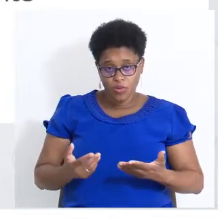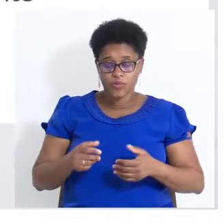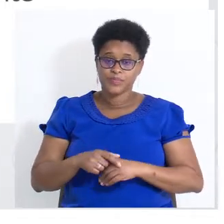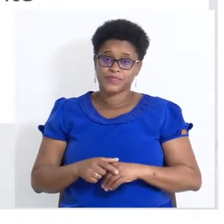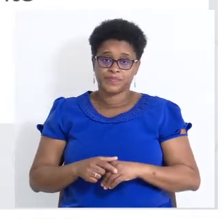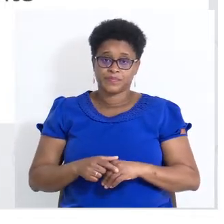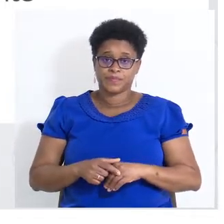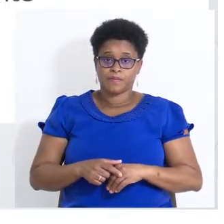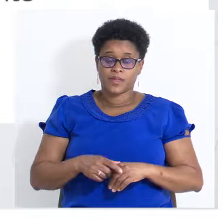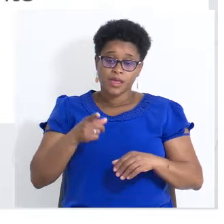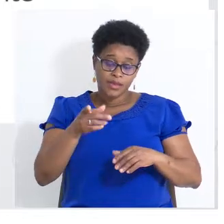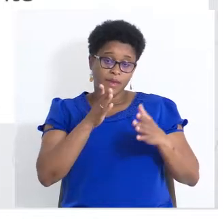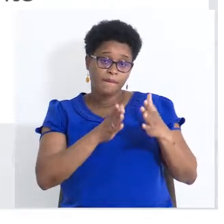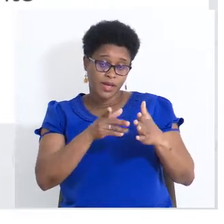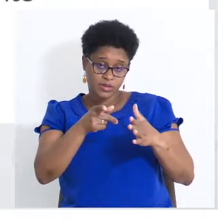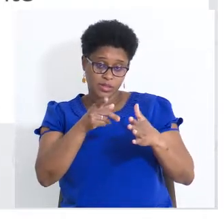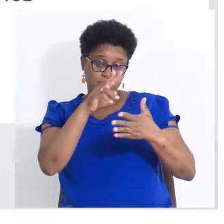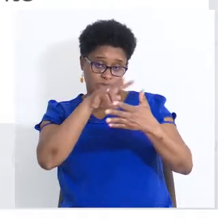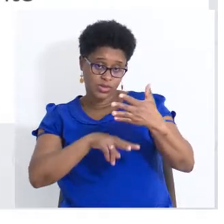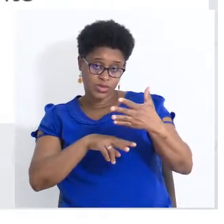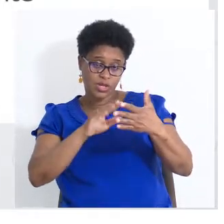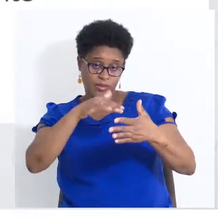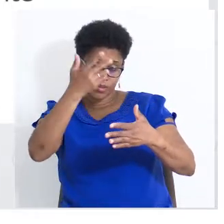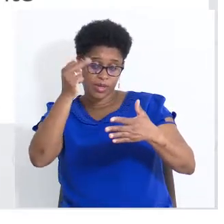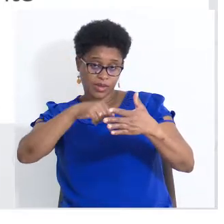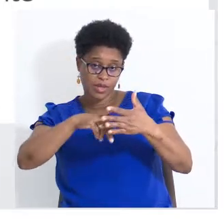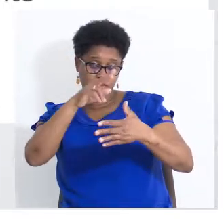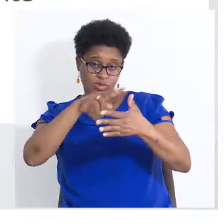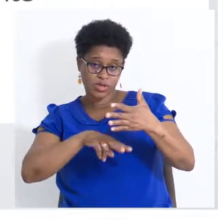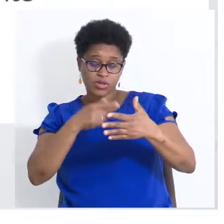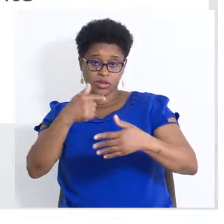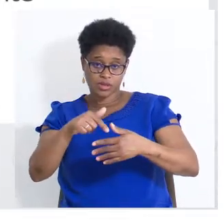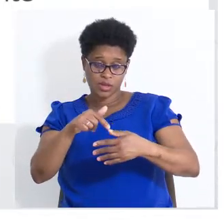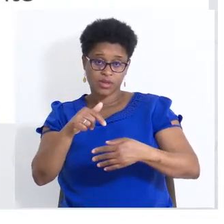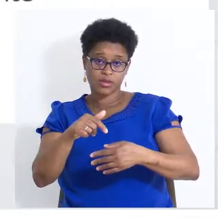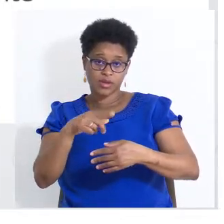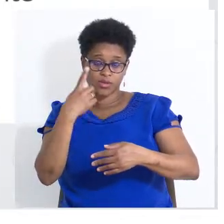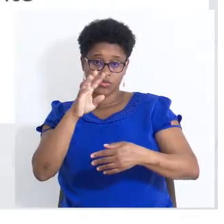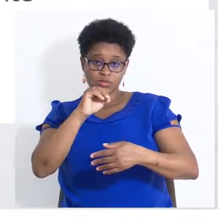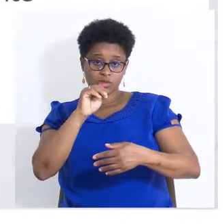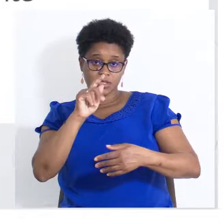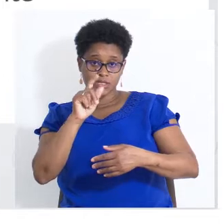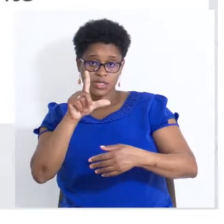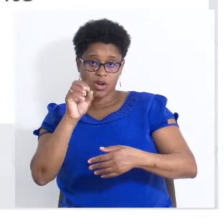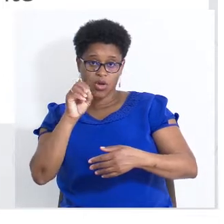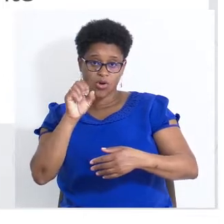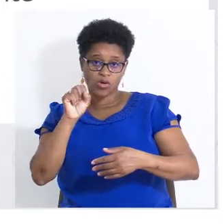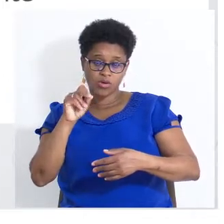Por isso, essa parte do texto, ou então esta primeira entrada do texto, traz um slogan.